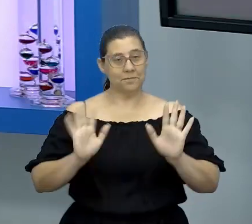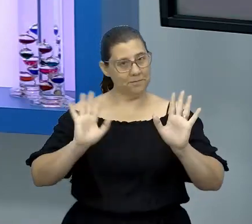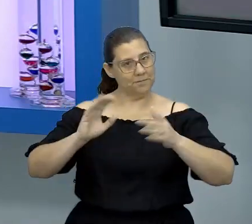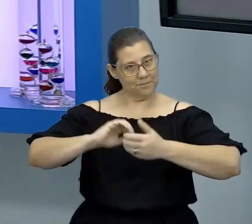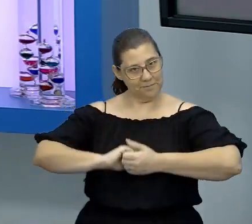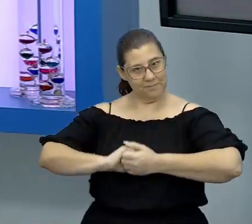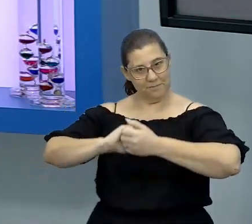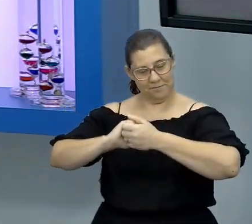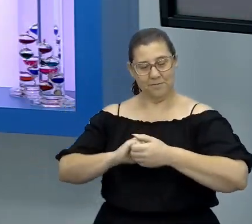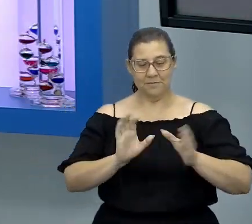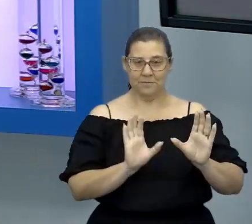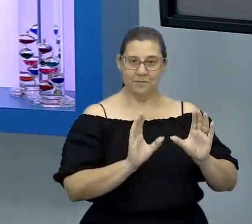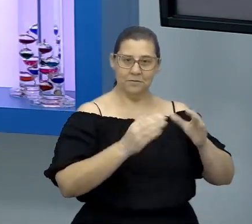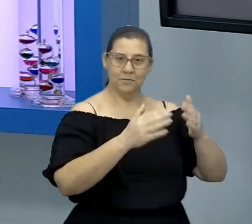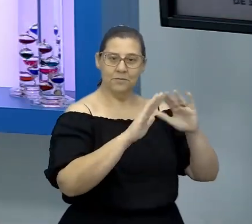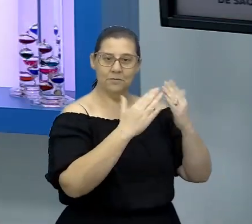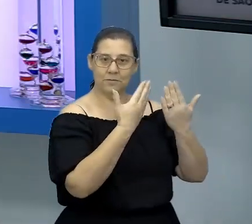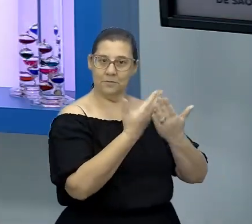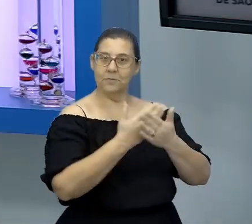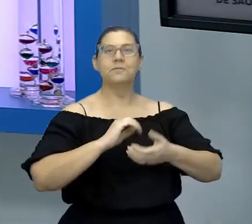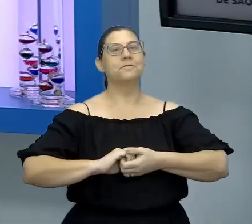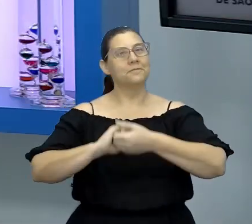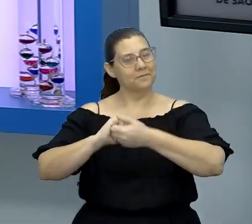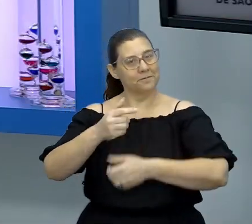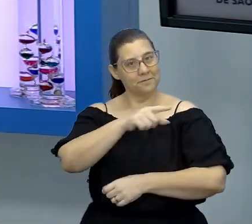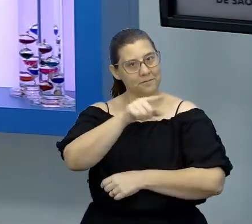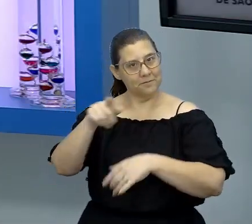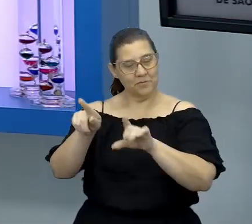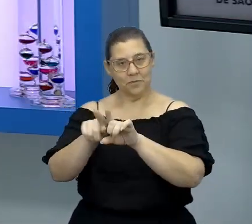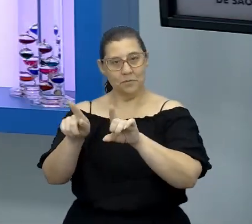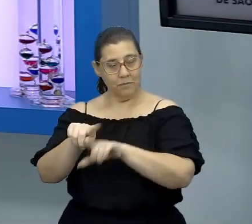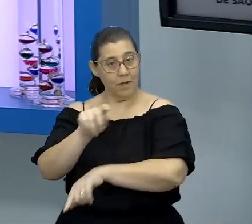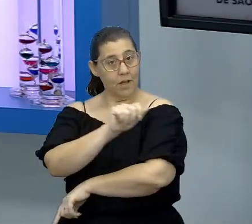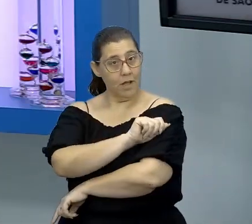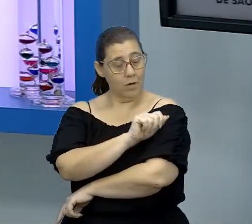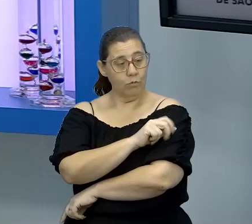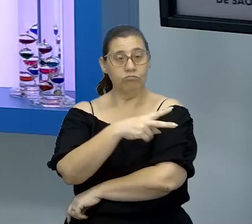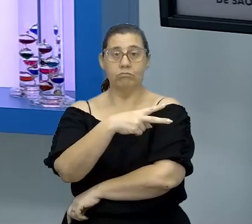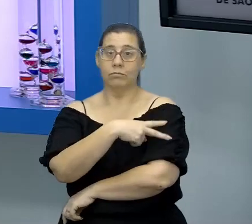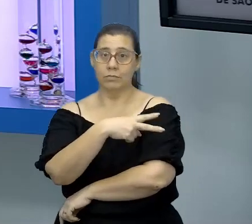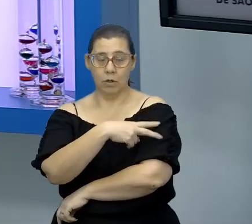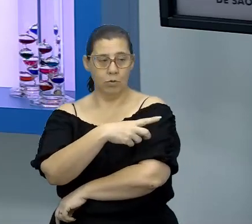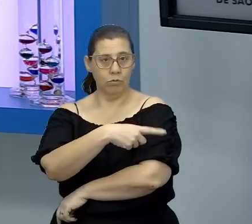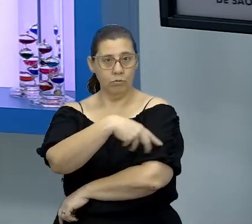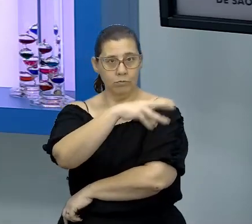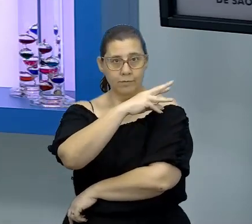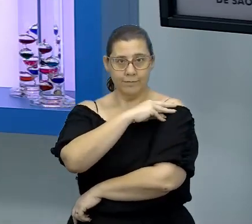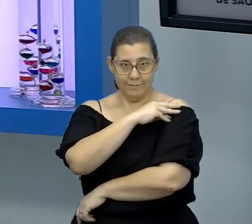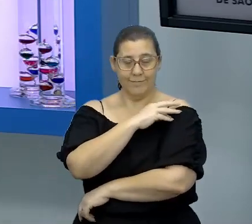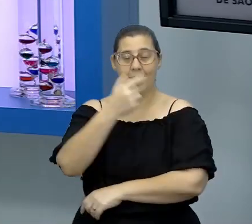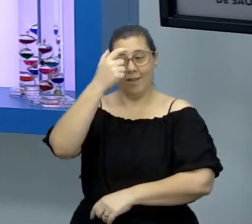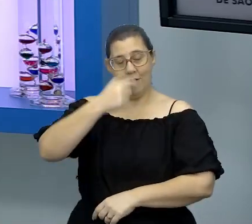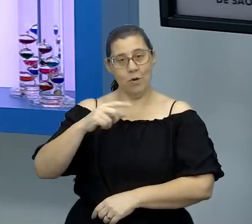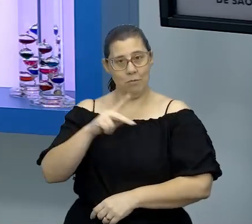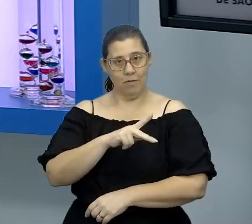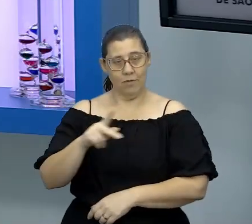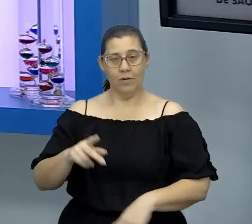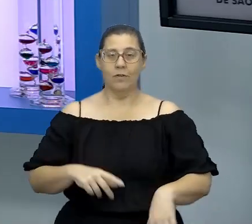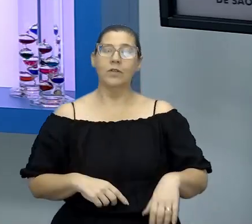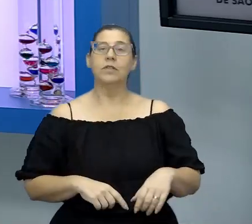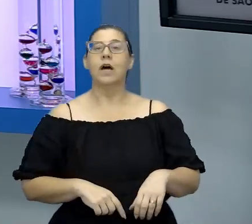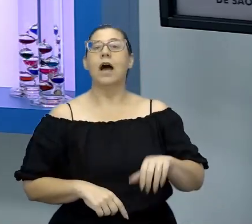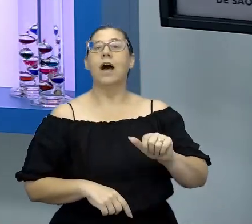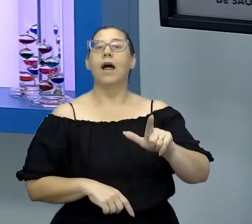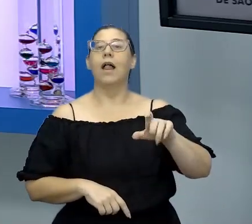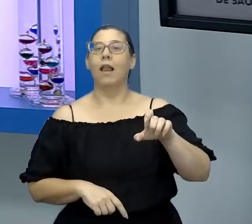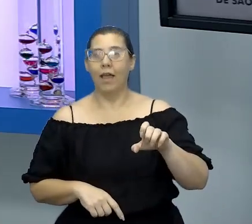Saudações, comunidade escolar, e saudações a vocês, estudantes da segunda série do ensino médio. Eu sou o professor Alexandre